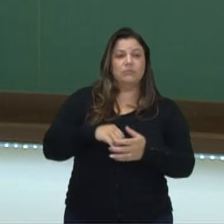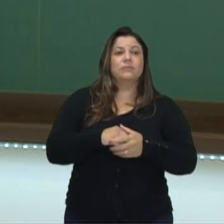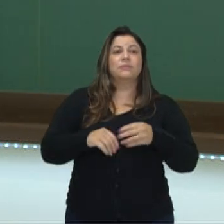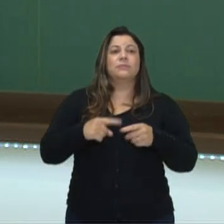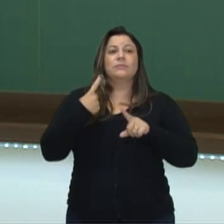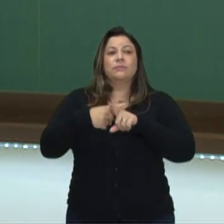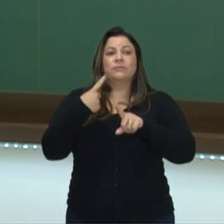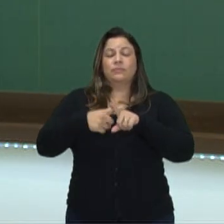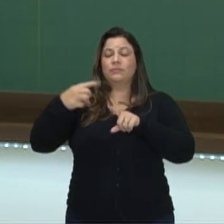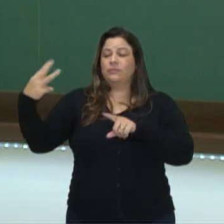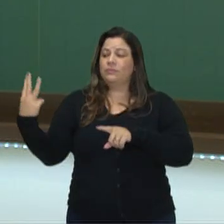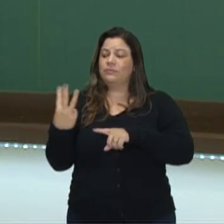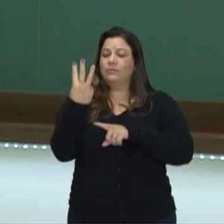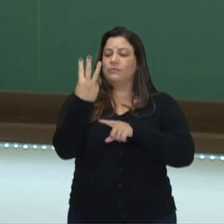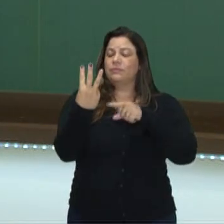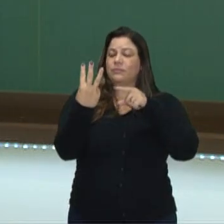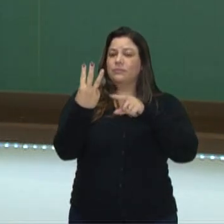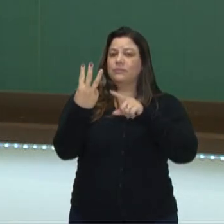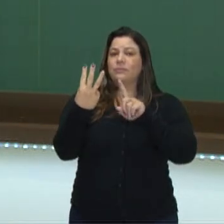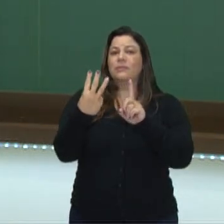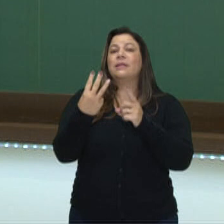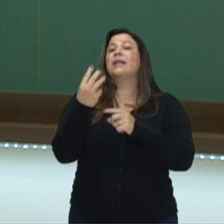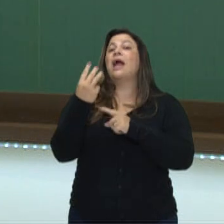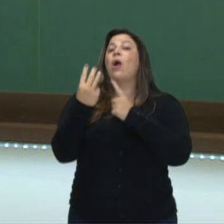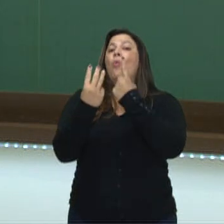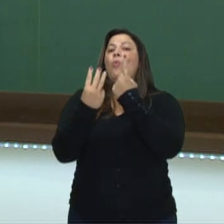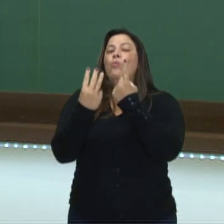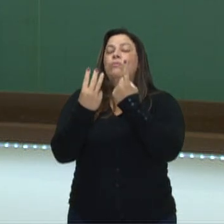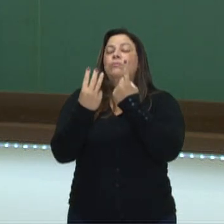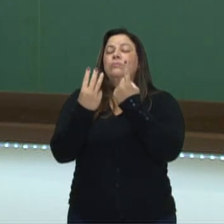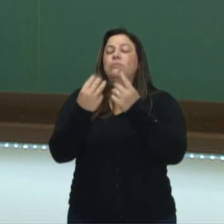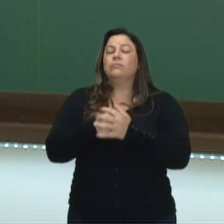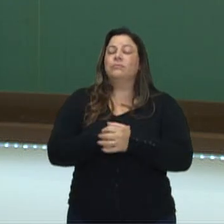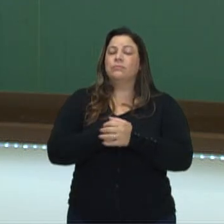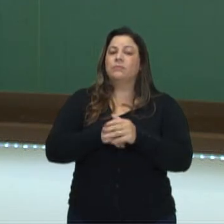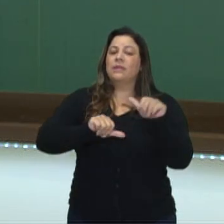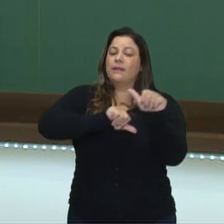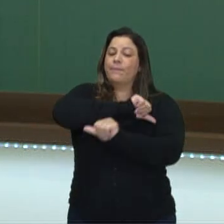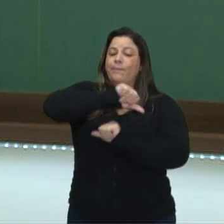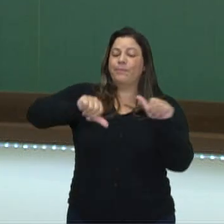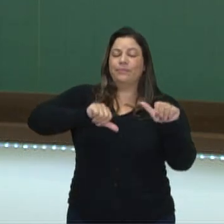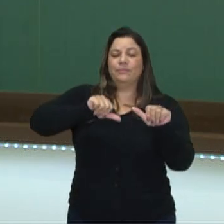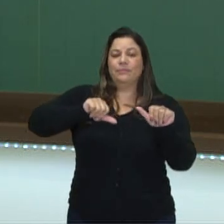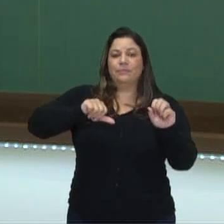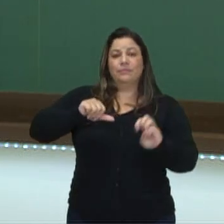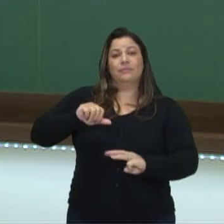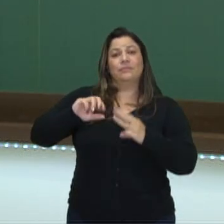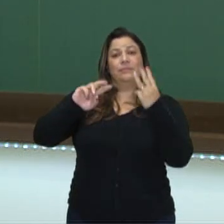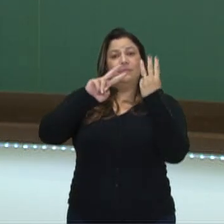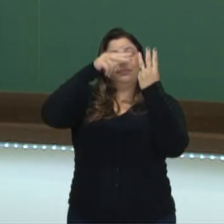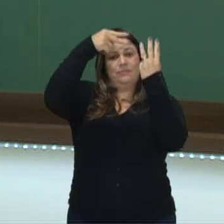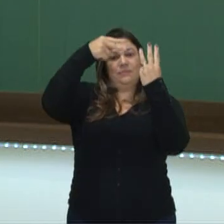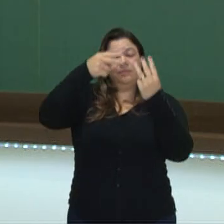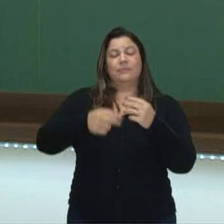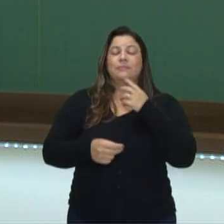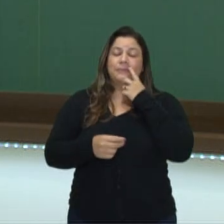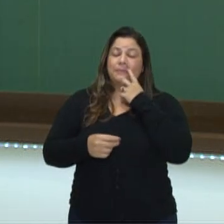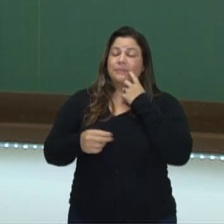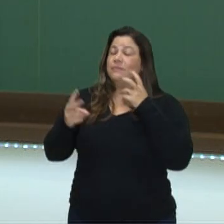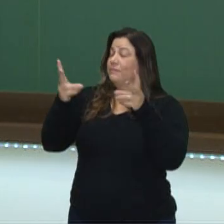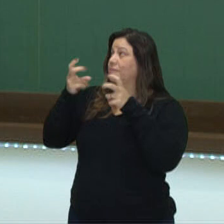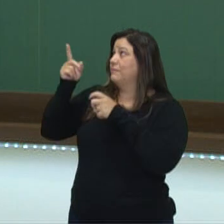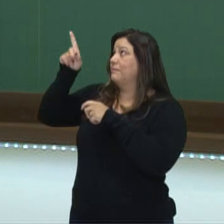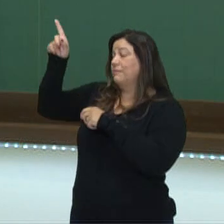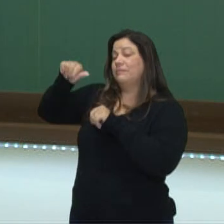esse 3 aqui, que era elevado a 1, ele passa a ser 3 elevado ao quadrado. Certo? Então daí, para eu transformar